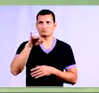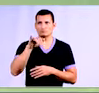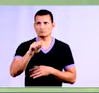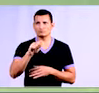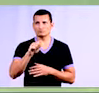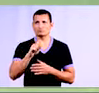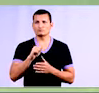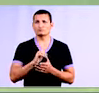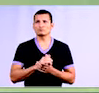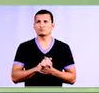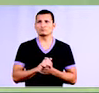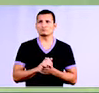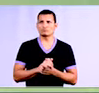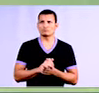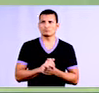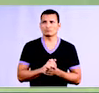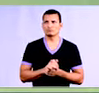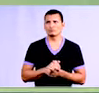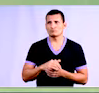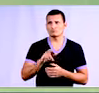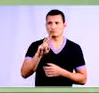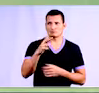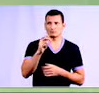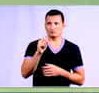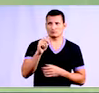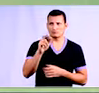processo, um dispositivo de hardware,